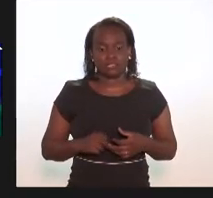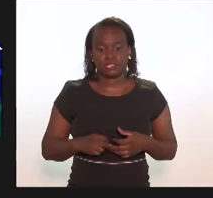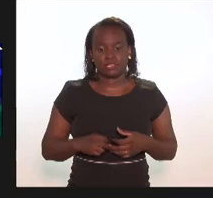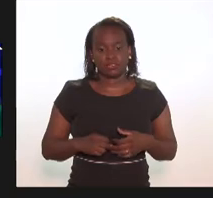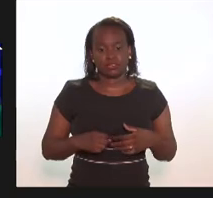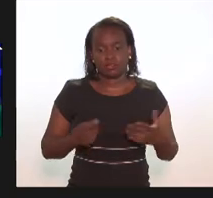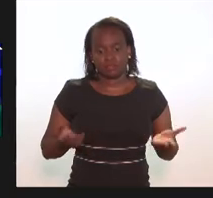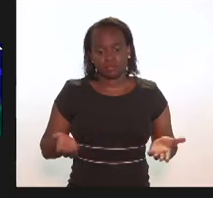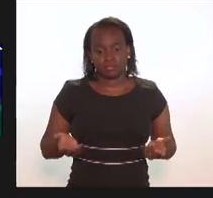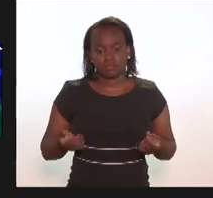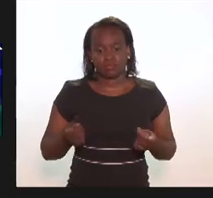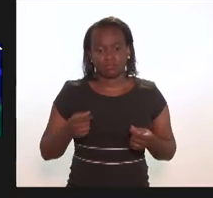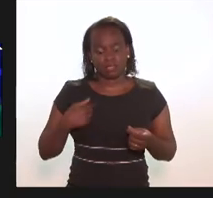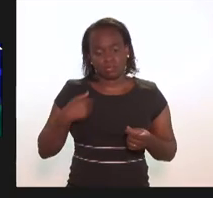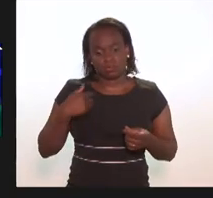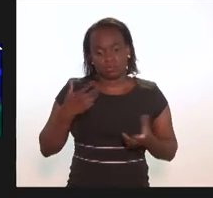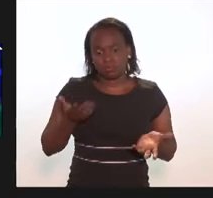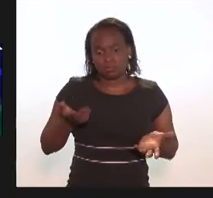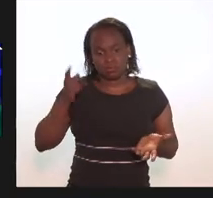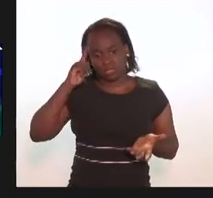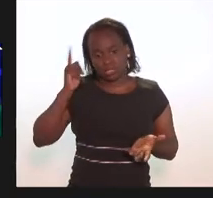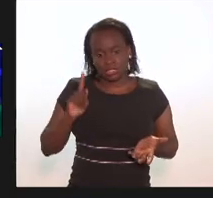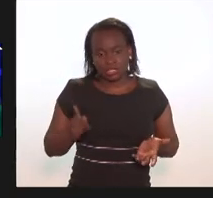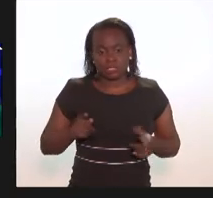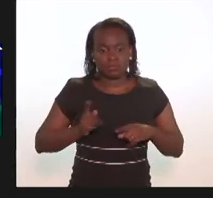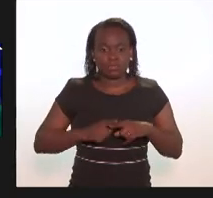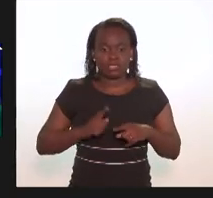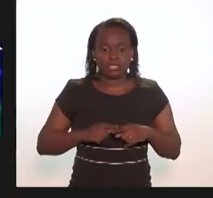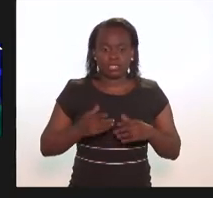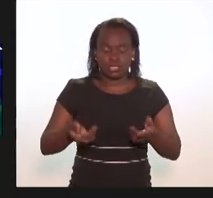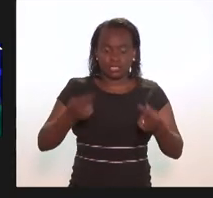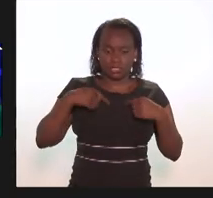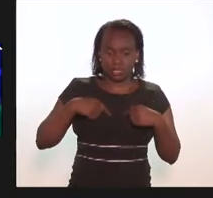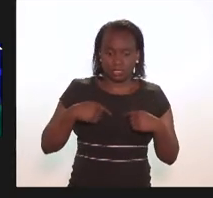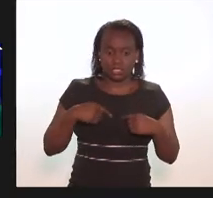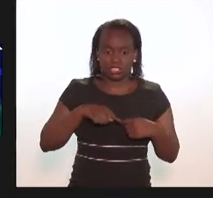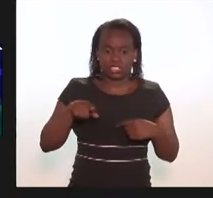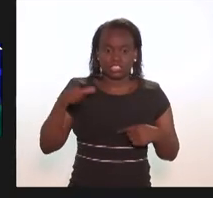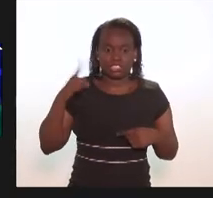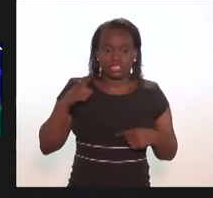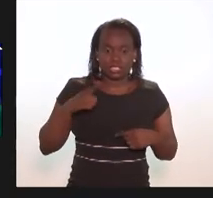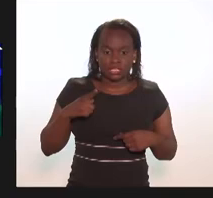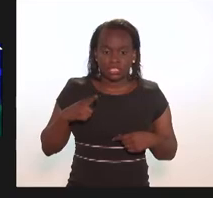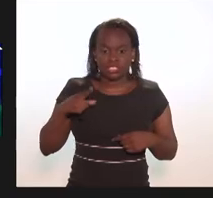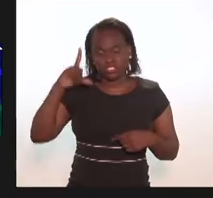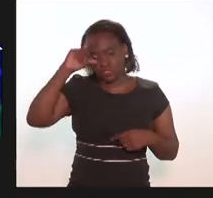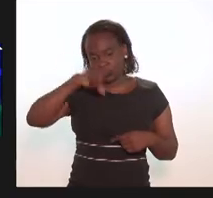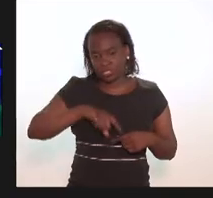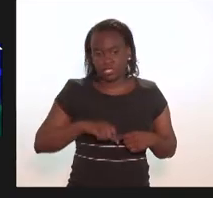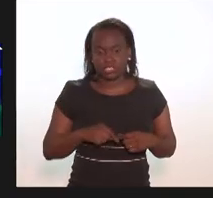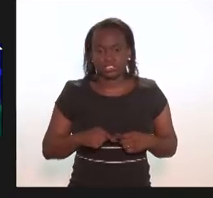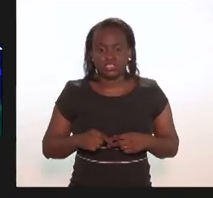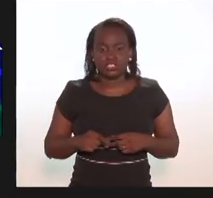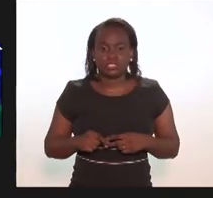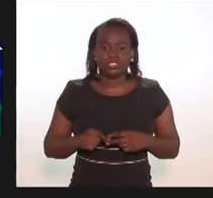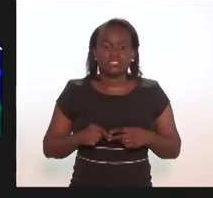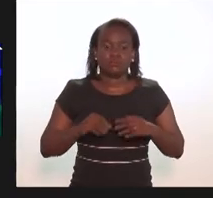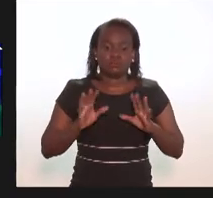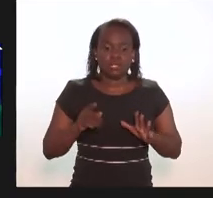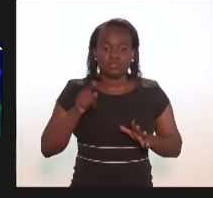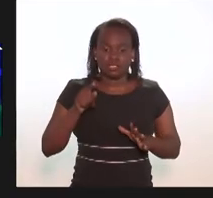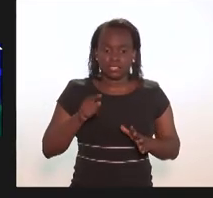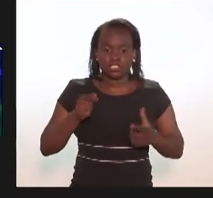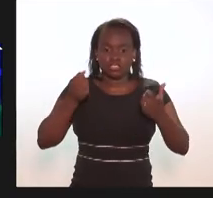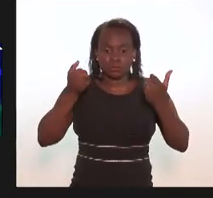mesa, eu acredito, né, porque quem tá aqui do lado de cá, a gente tem essa dificuldade, mas Vossa